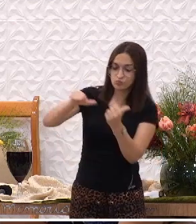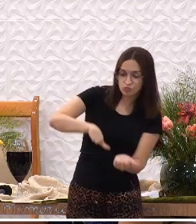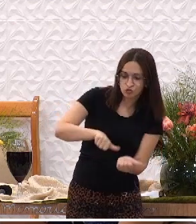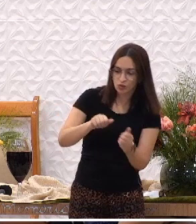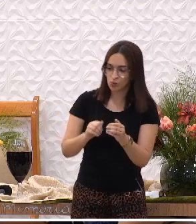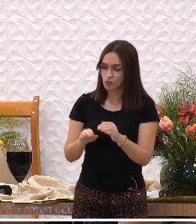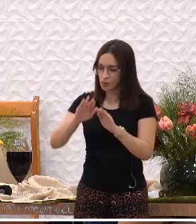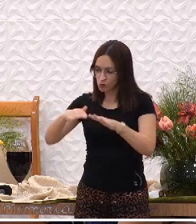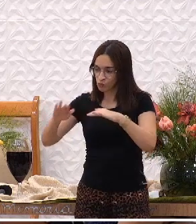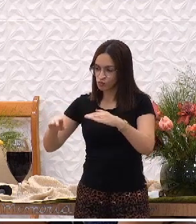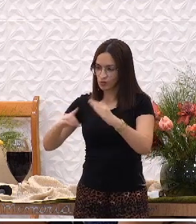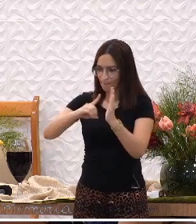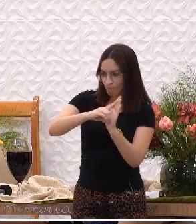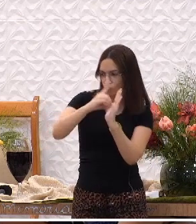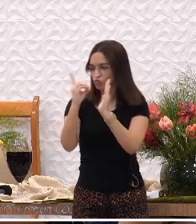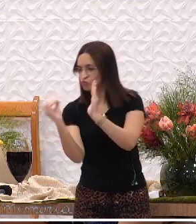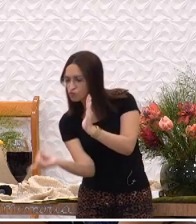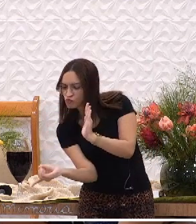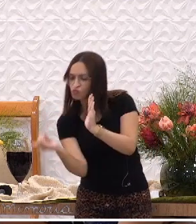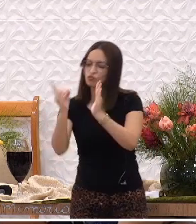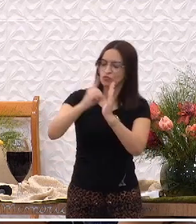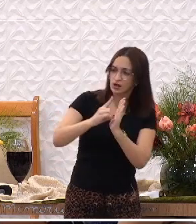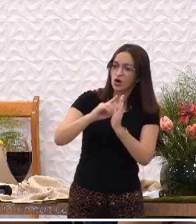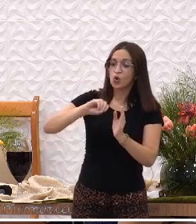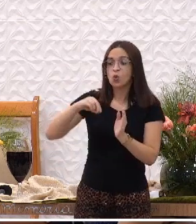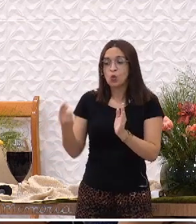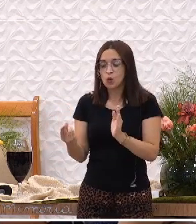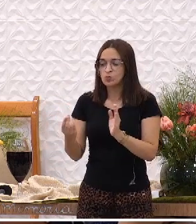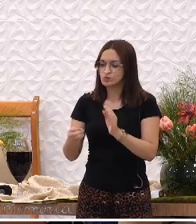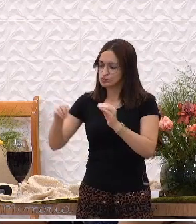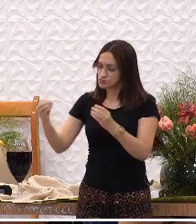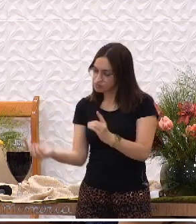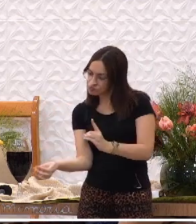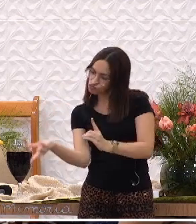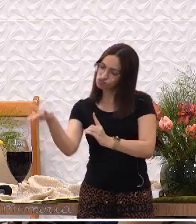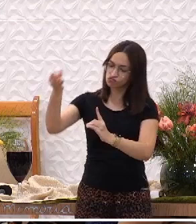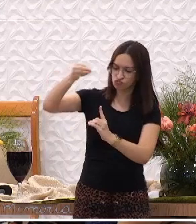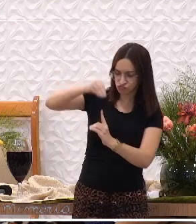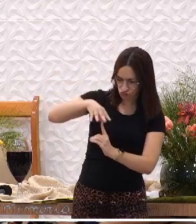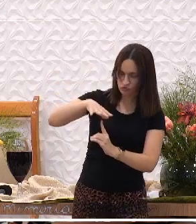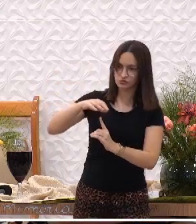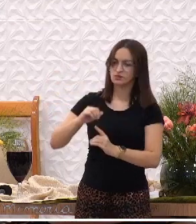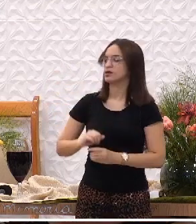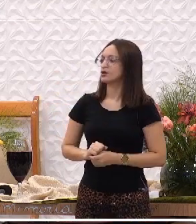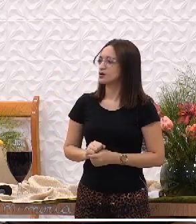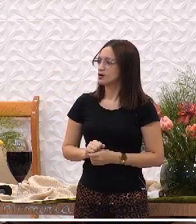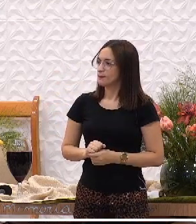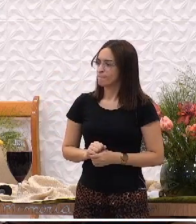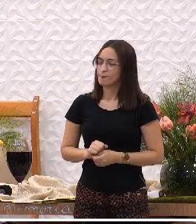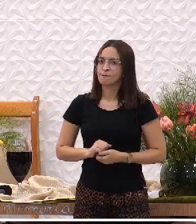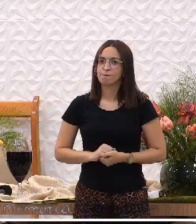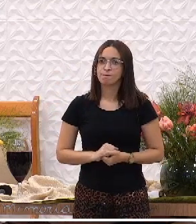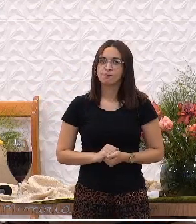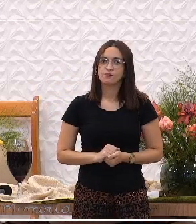seja, a gente entende que a imersão completa do corpo não é necessária para que o batismo seja válido. Pode passar.